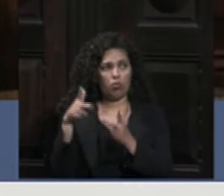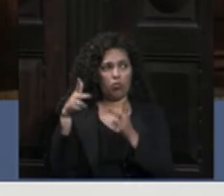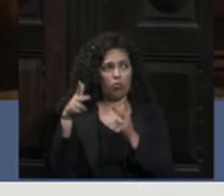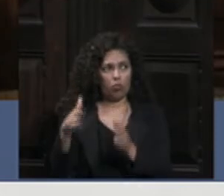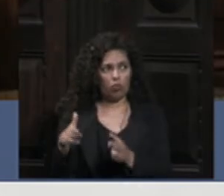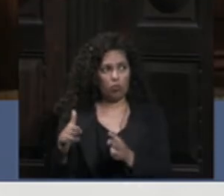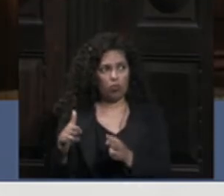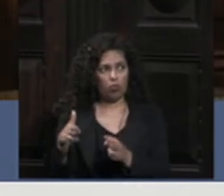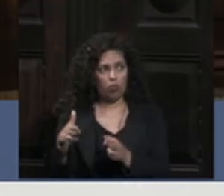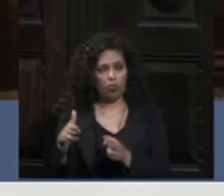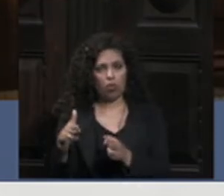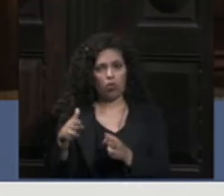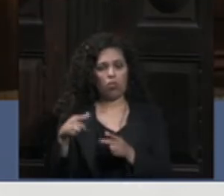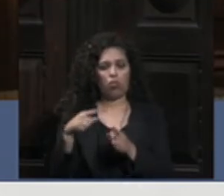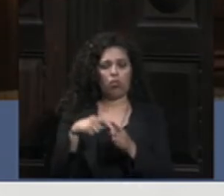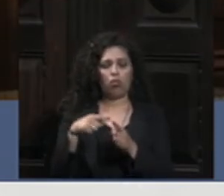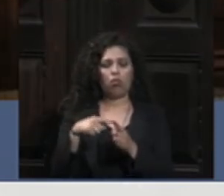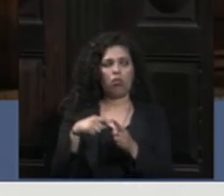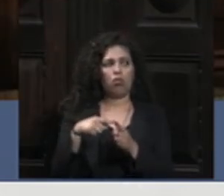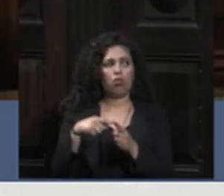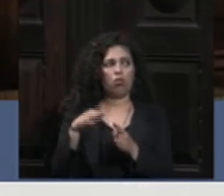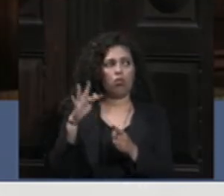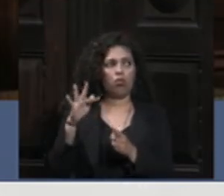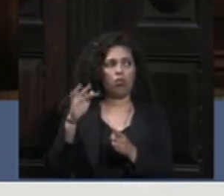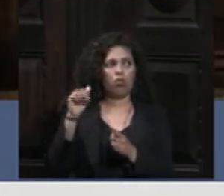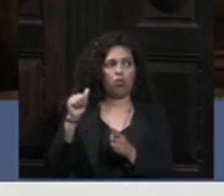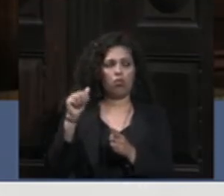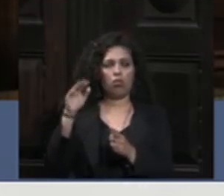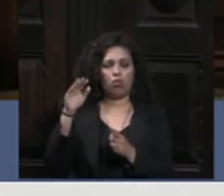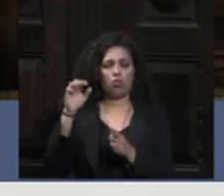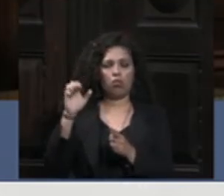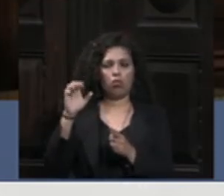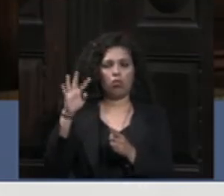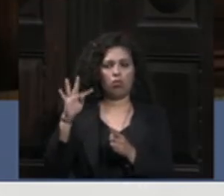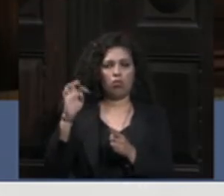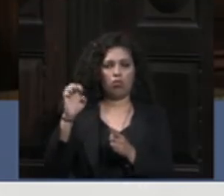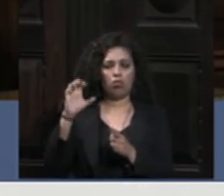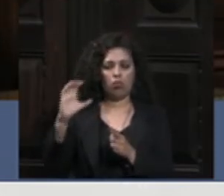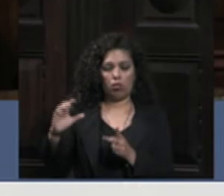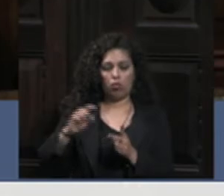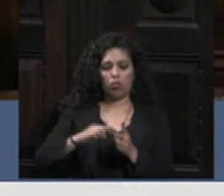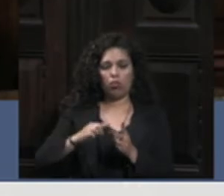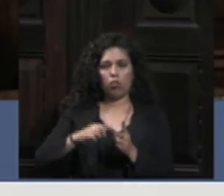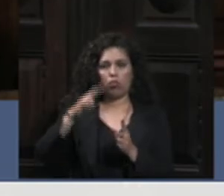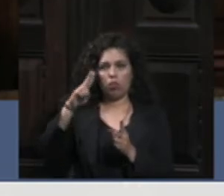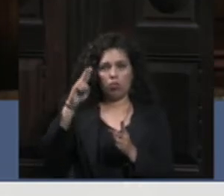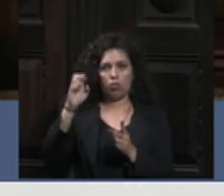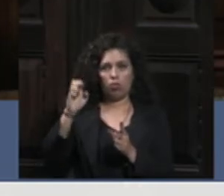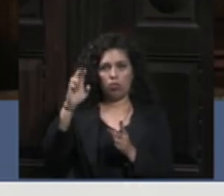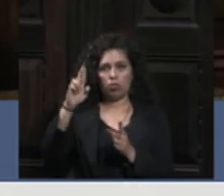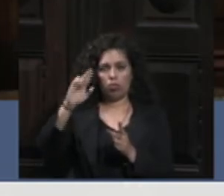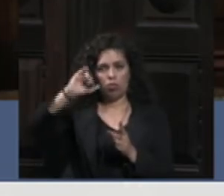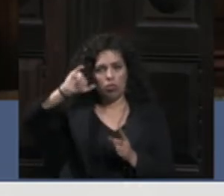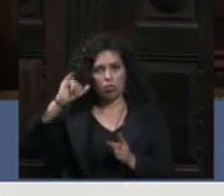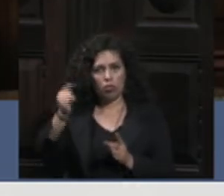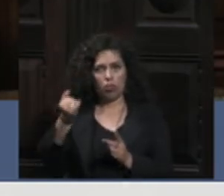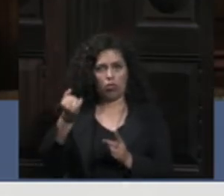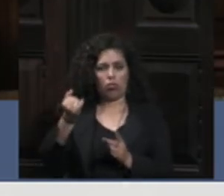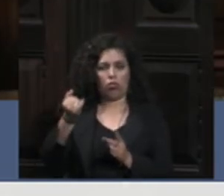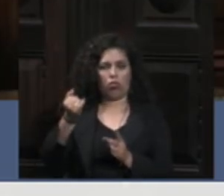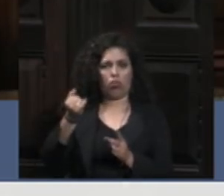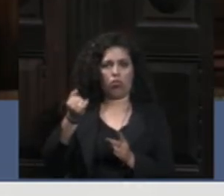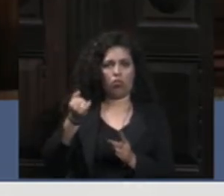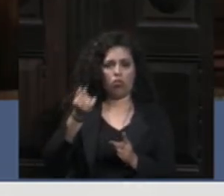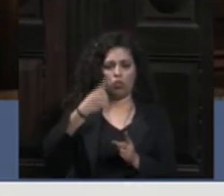foram as unidades da FAETEC e o Colégio de Aplicação da UERJ. Na nossa avaliação, mais um dos crimes praticados por